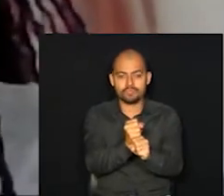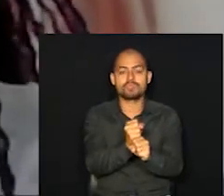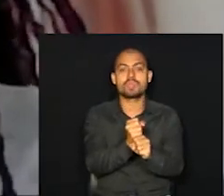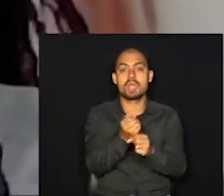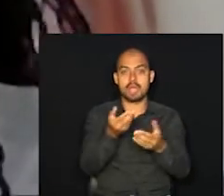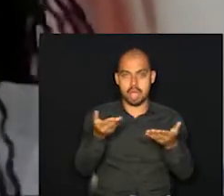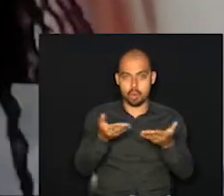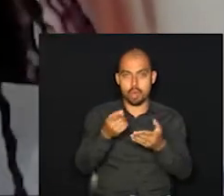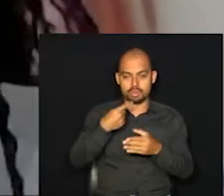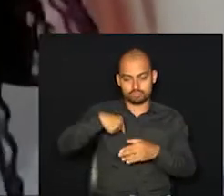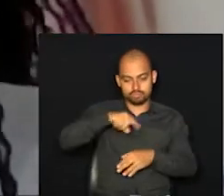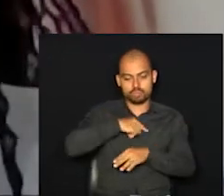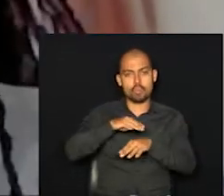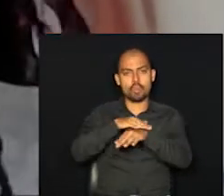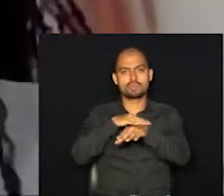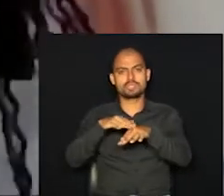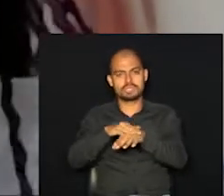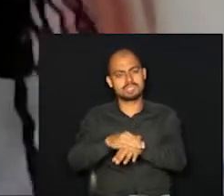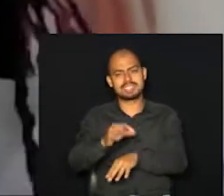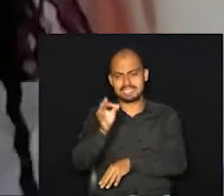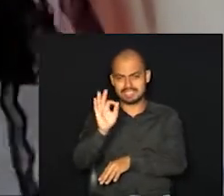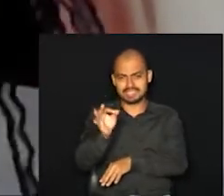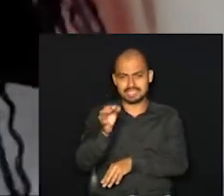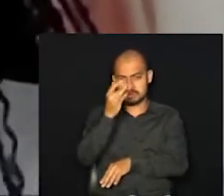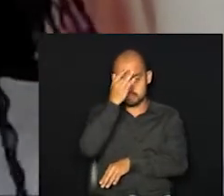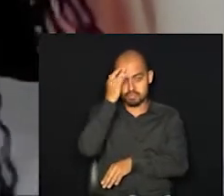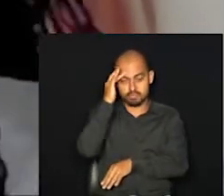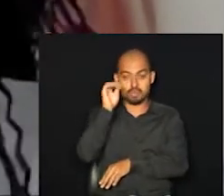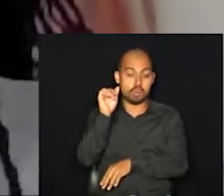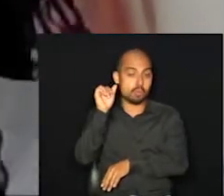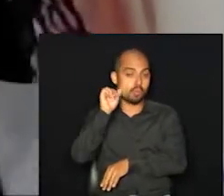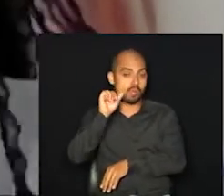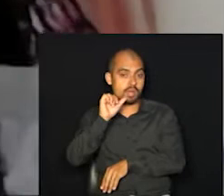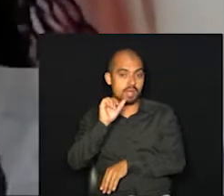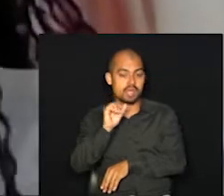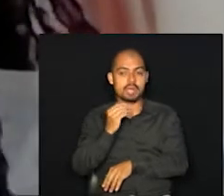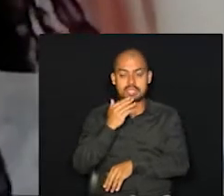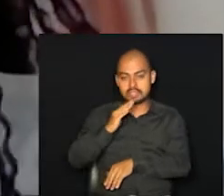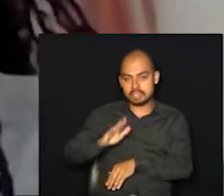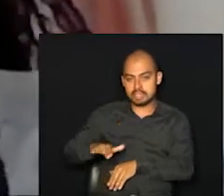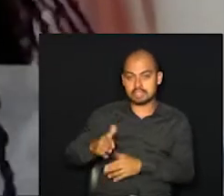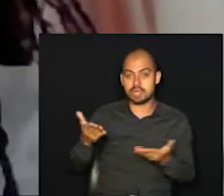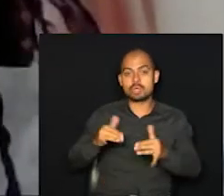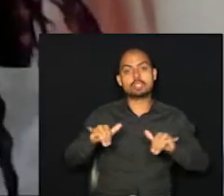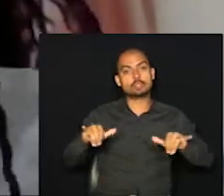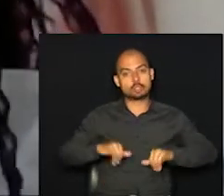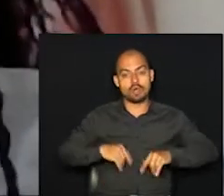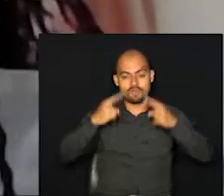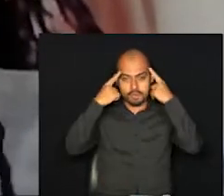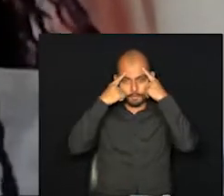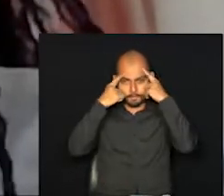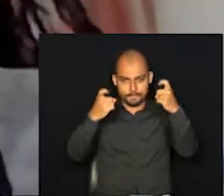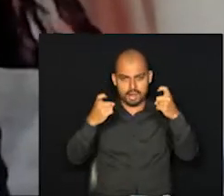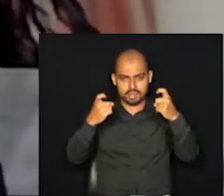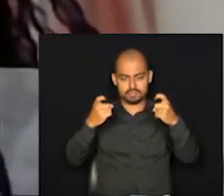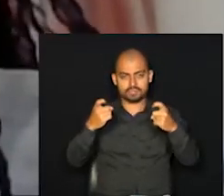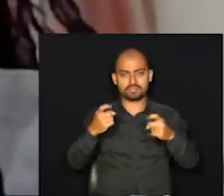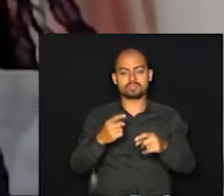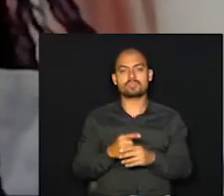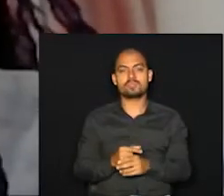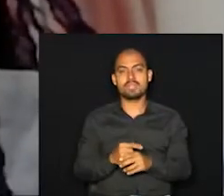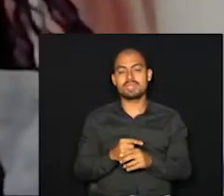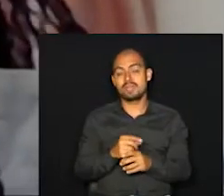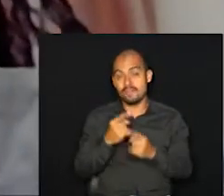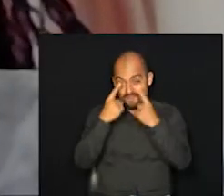conversando, eu tenho certeza que uma mulher, uma criança está sofrendo uma violência, porque, para mim, violência não é só